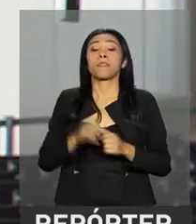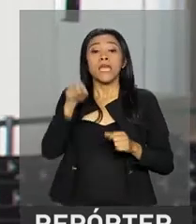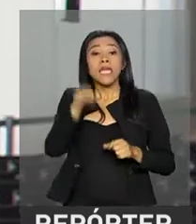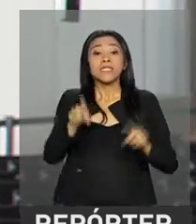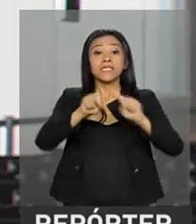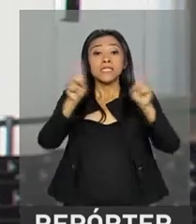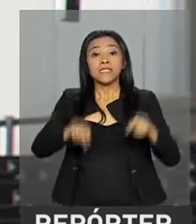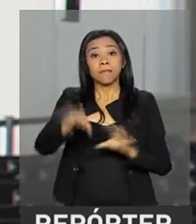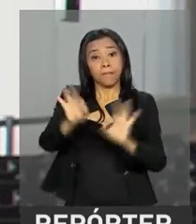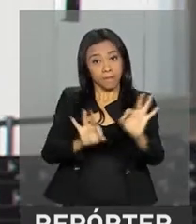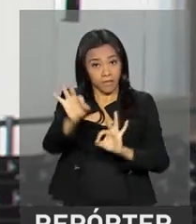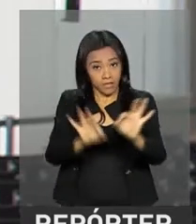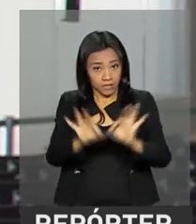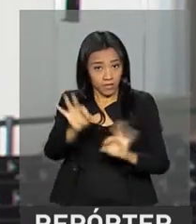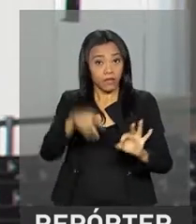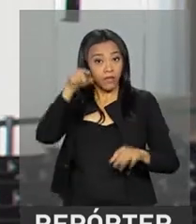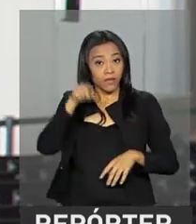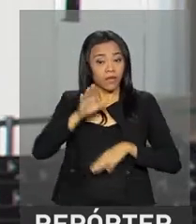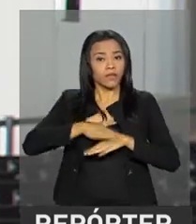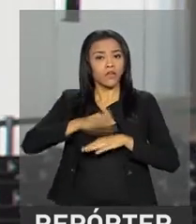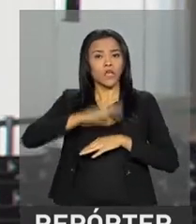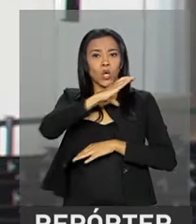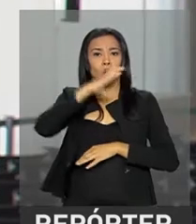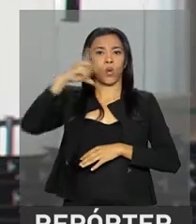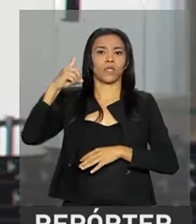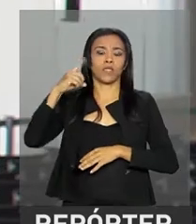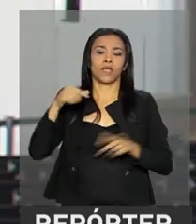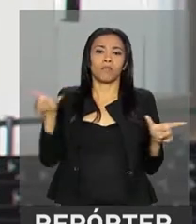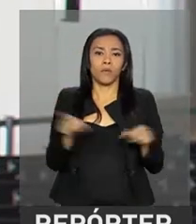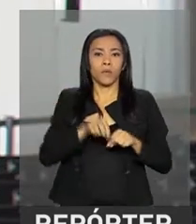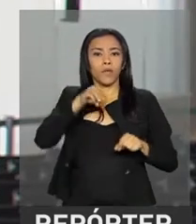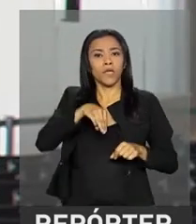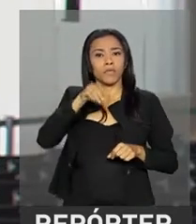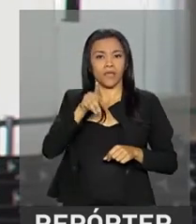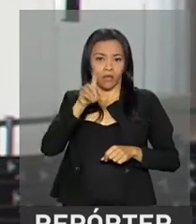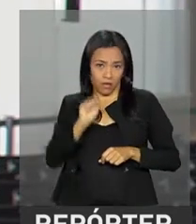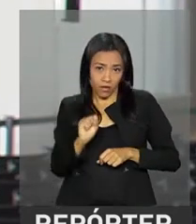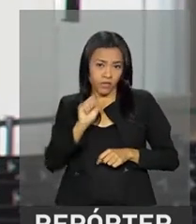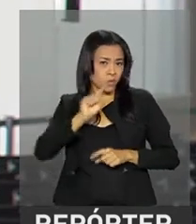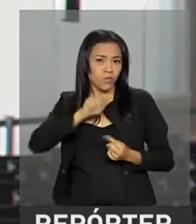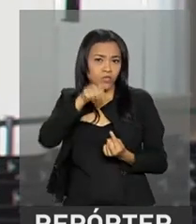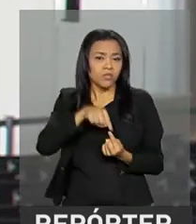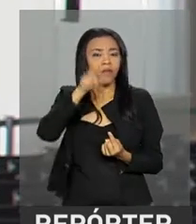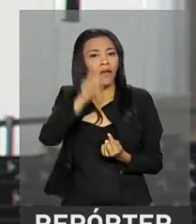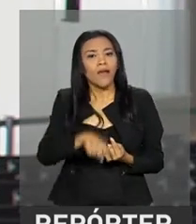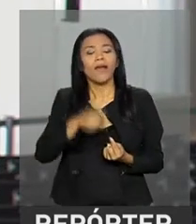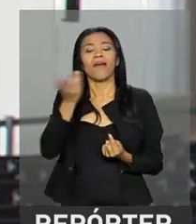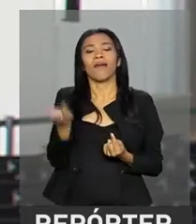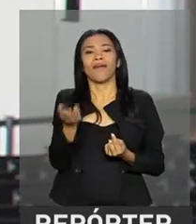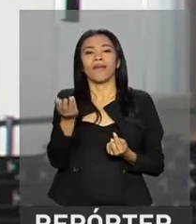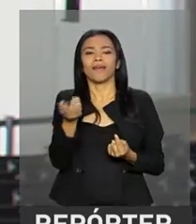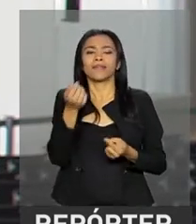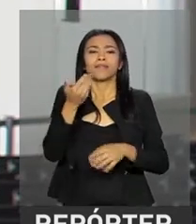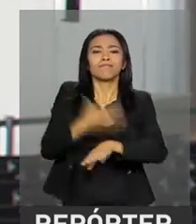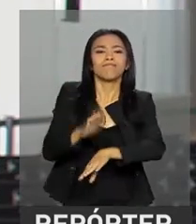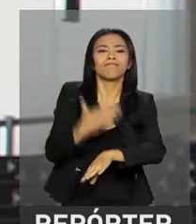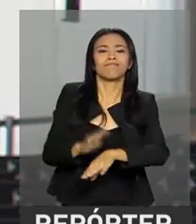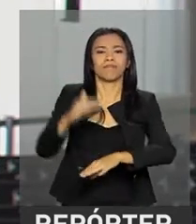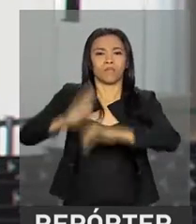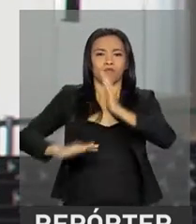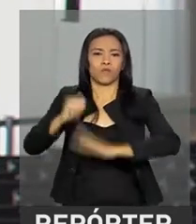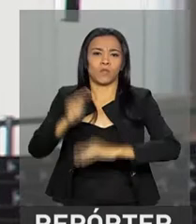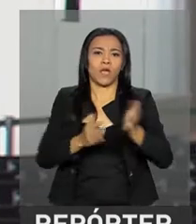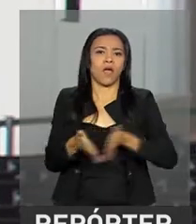então que será coordenado pelo ministério do desenvolvimento social é promover ações de qualificação profissional incentivo